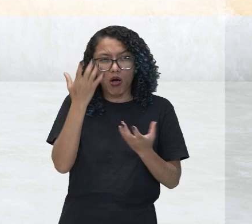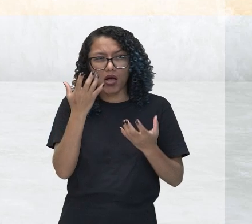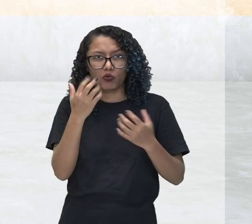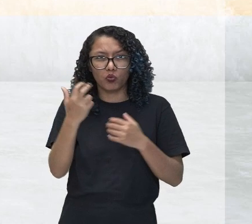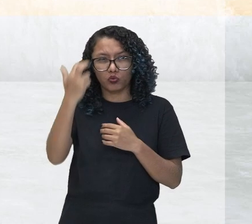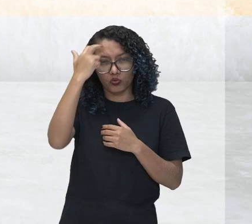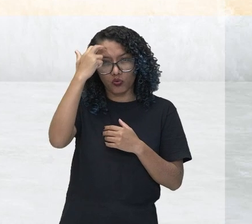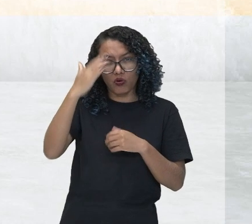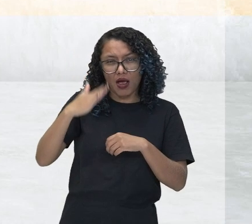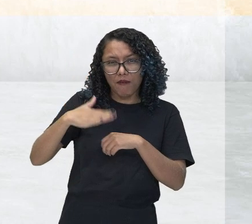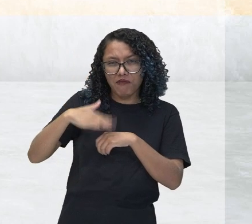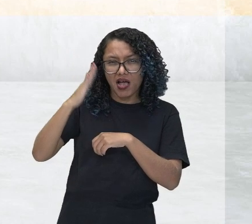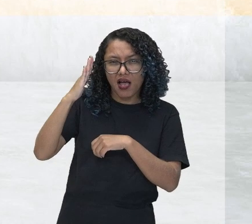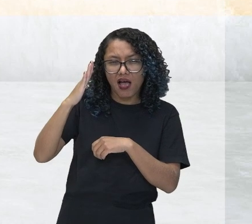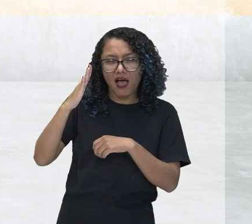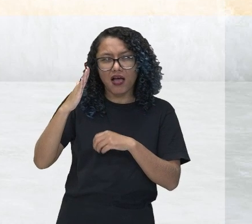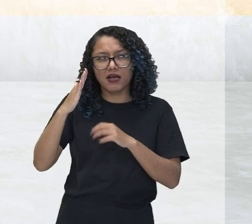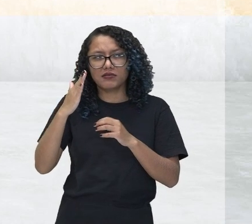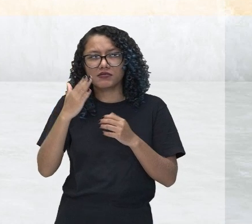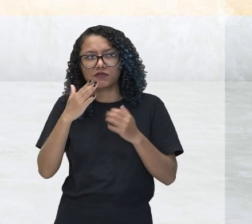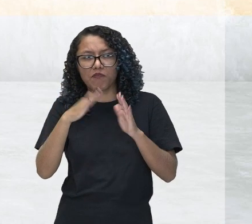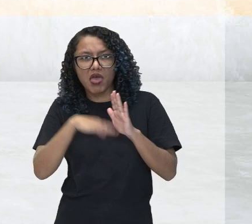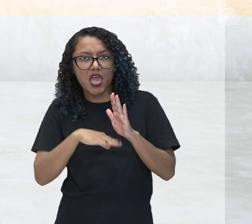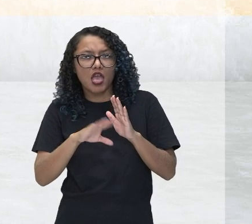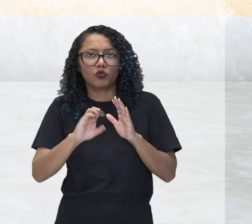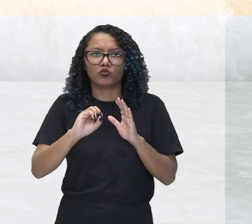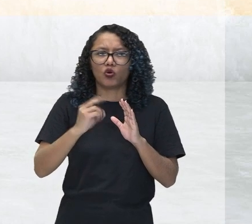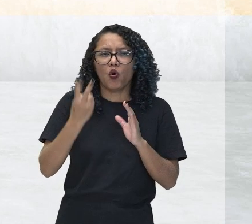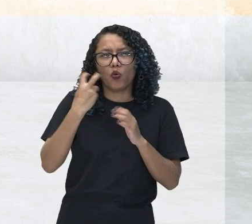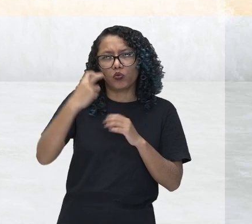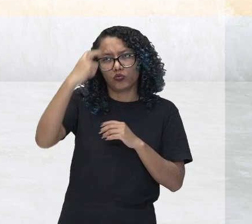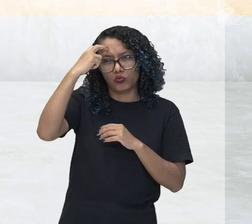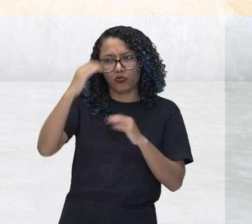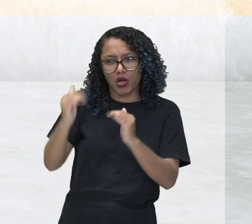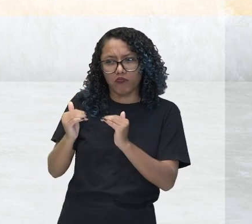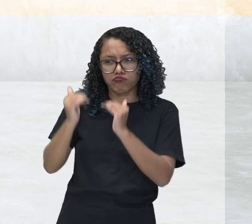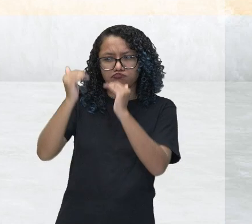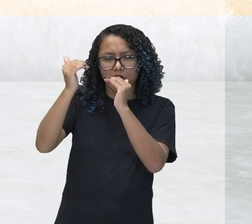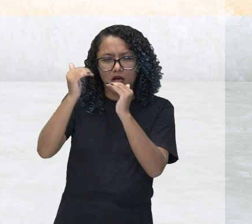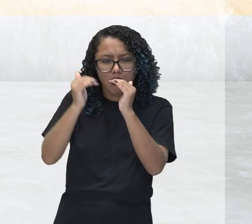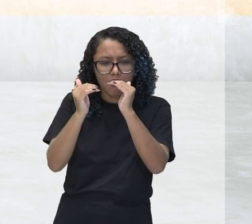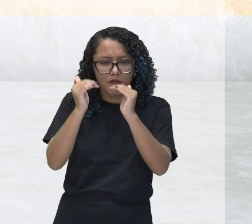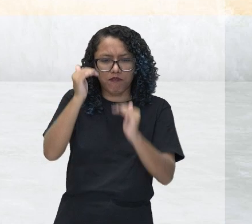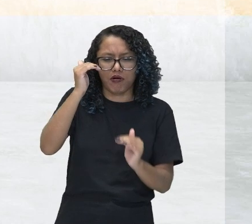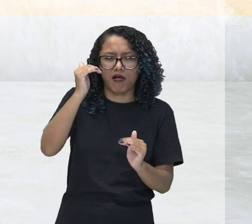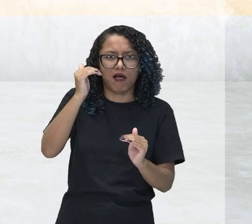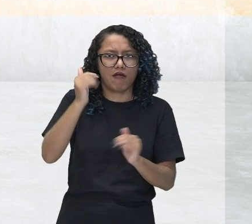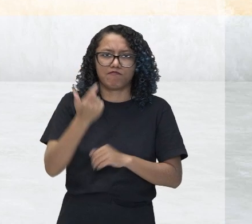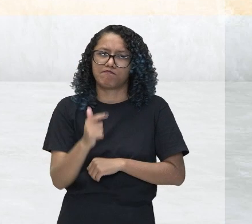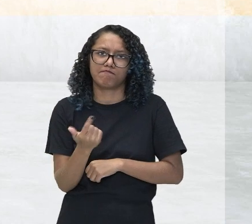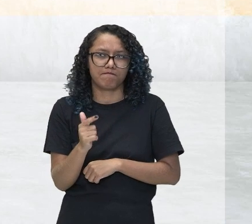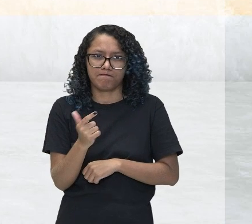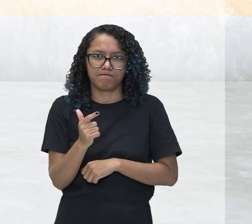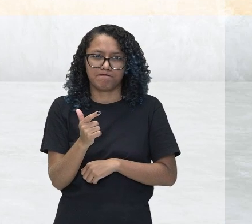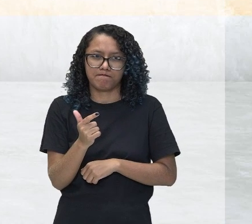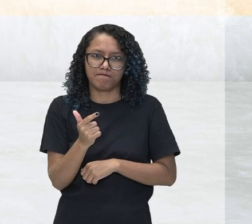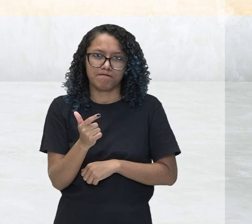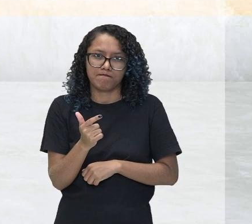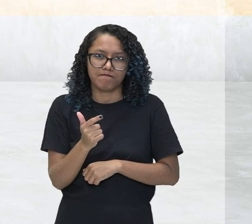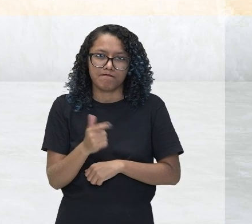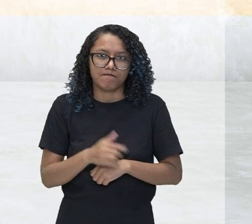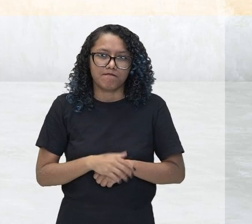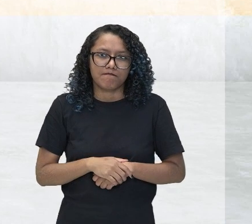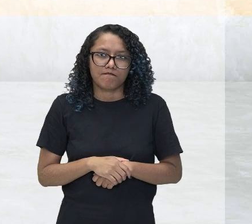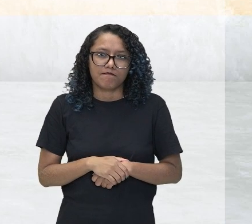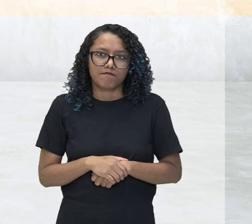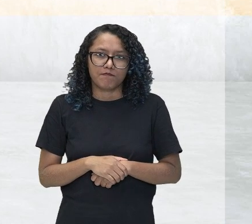Ou culturas inferiores e culturas superiores. Não existe isso. Então, é importante, né, a